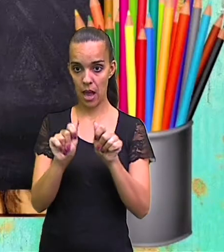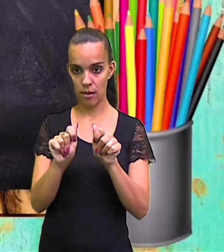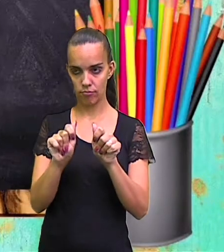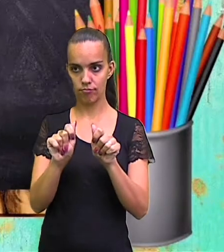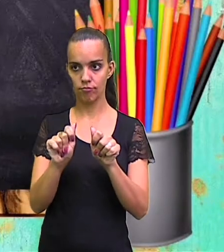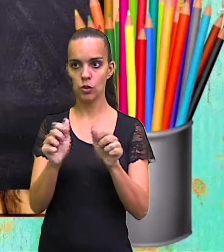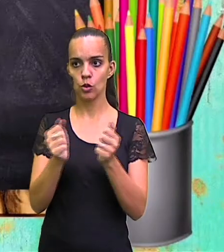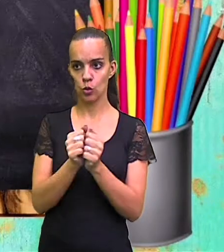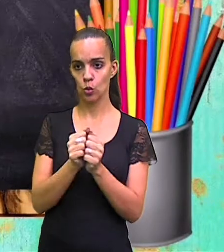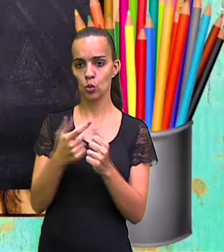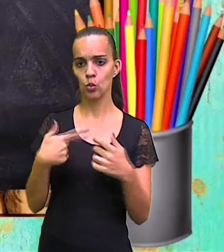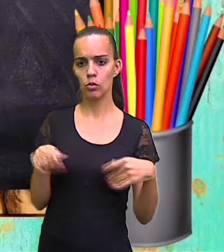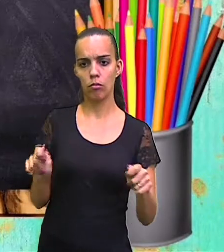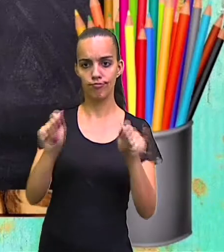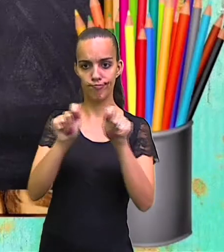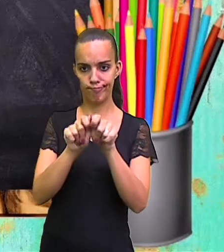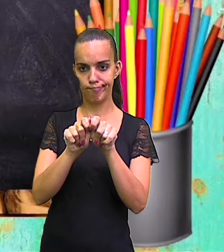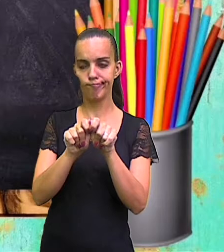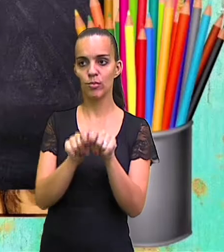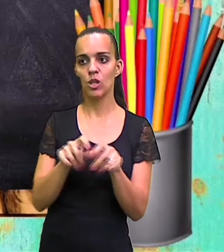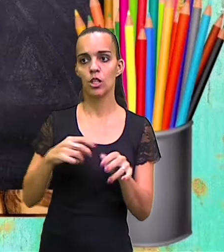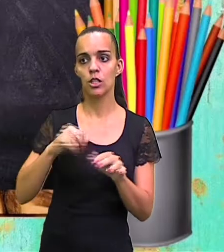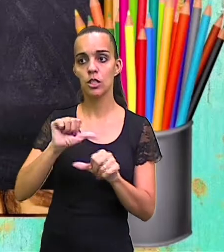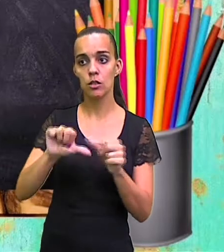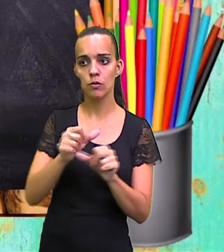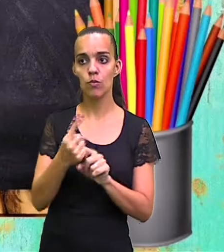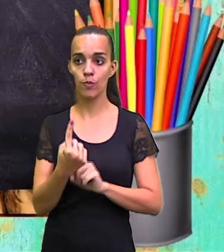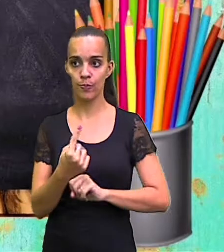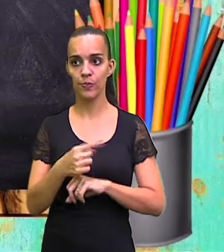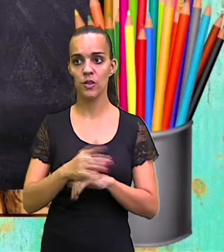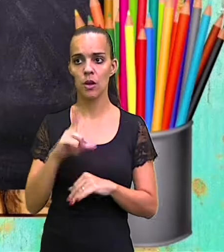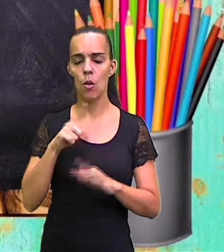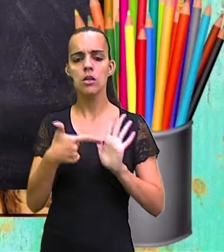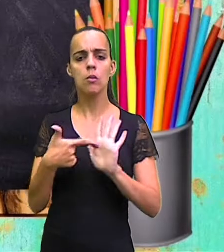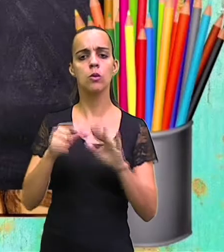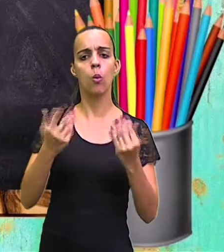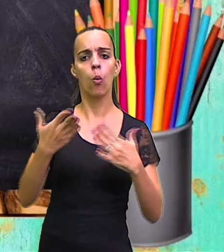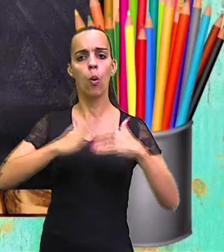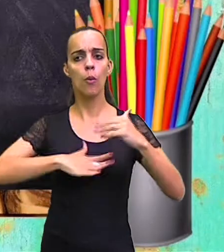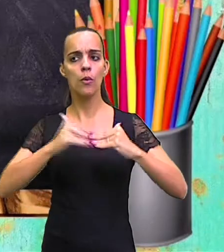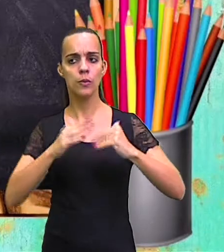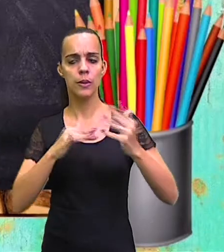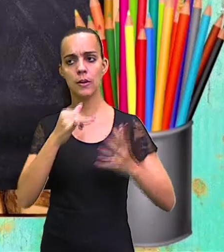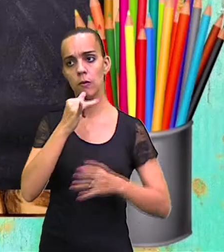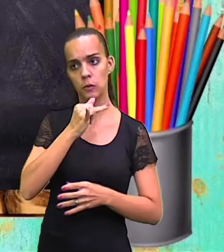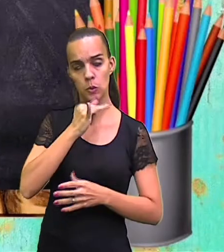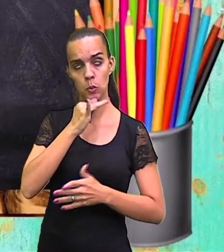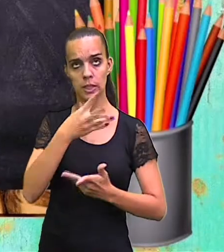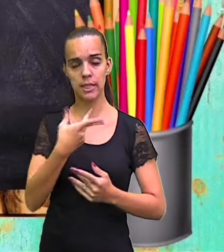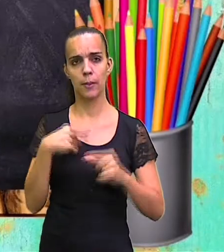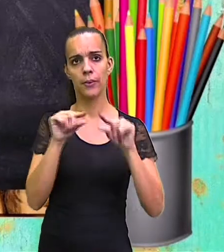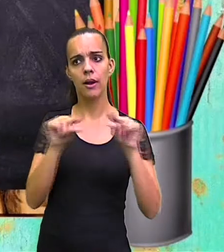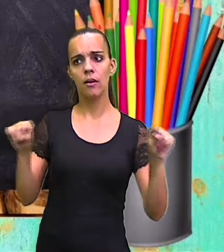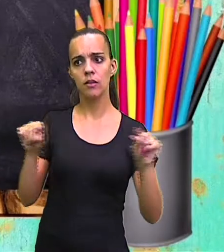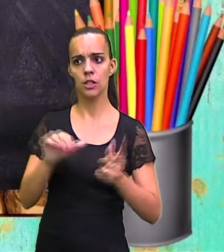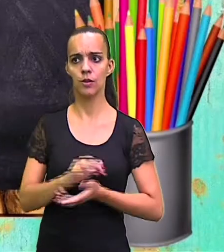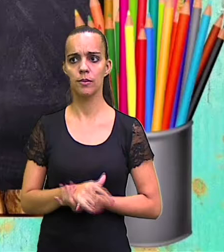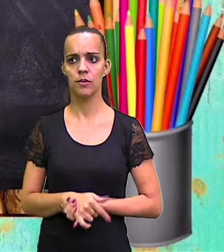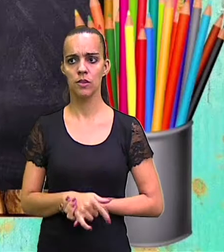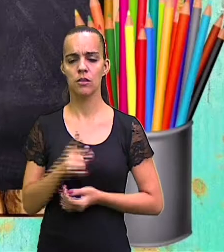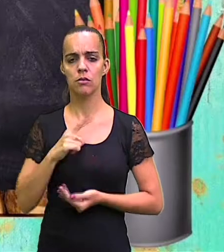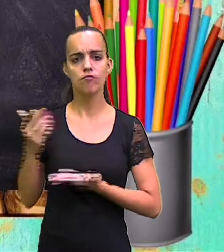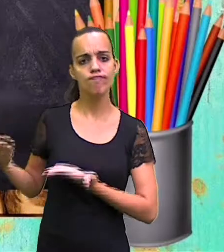você coloca o acento em cima deles para poder indicar essa fusão. Por exemplo, na frase,